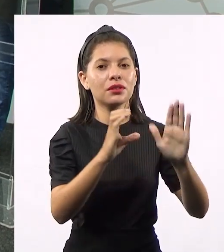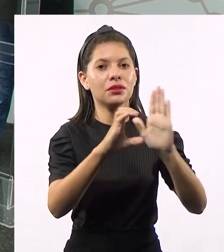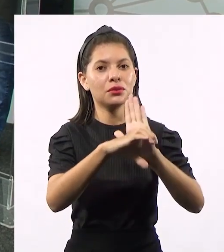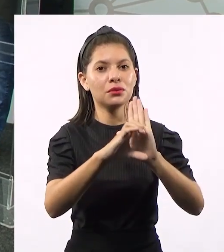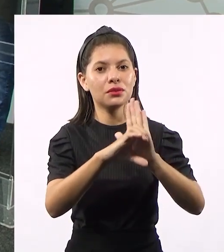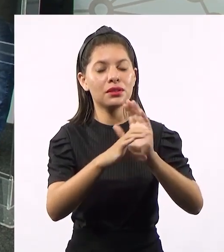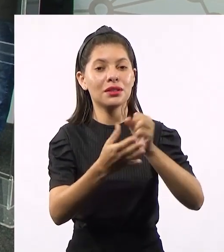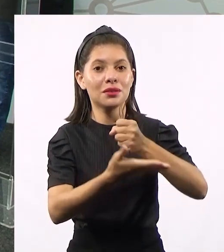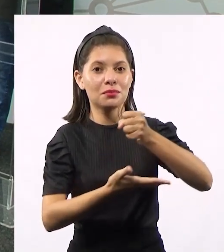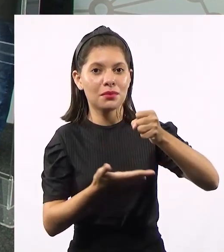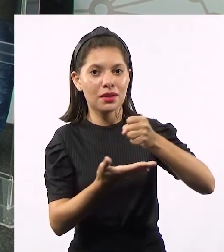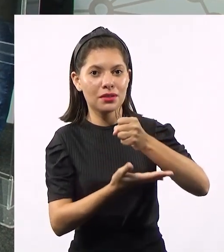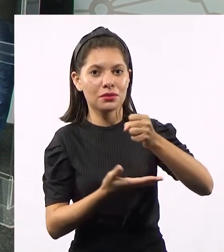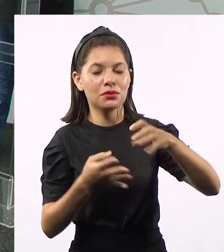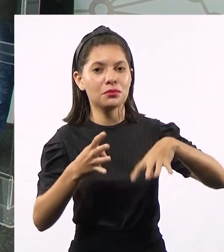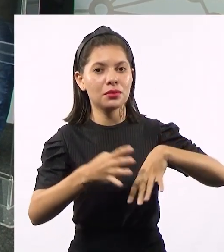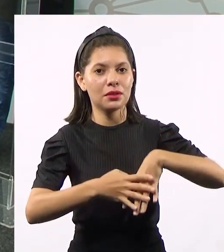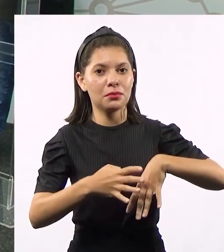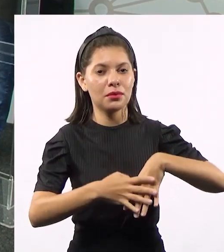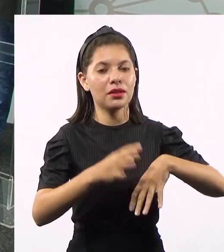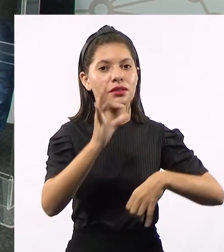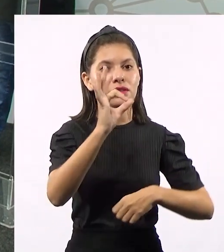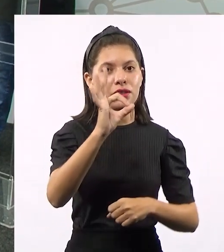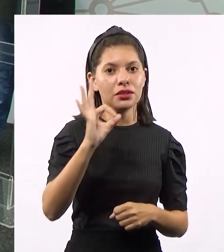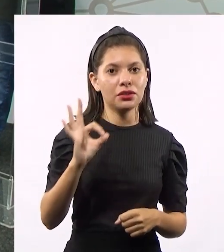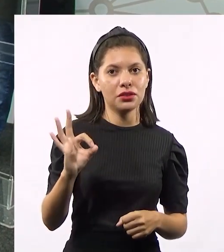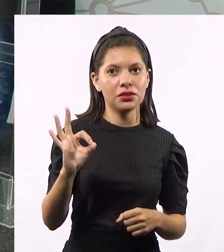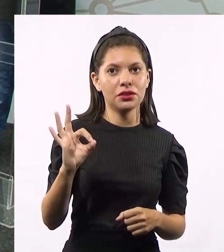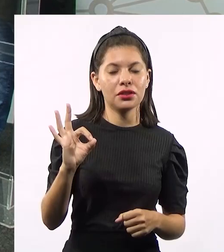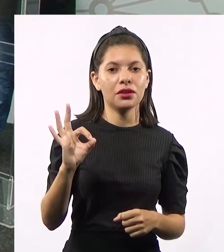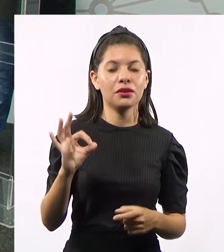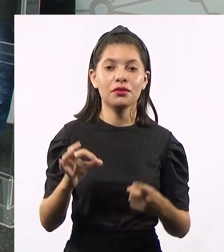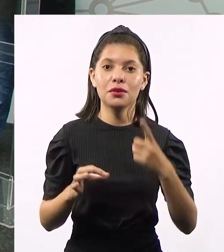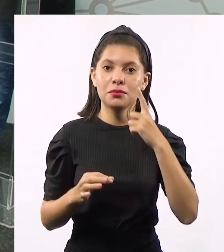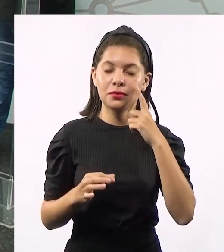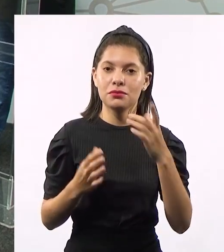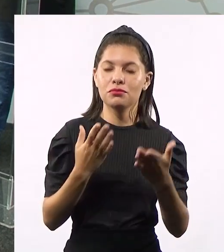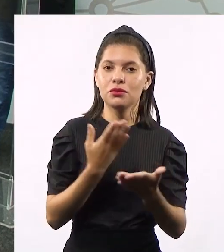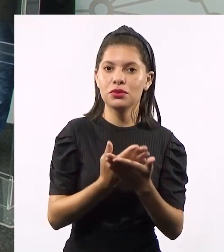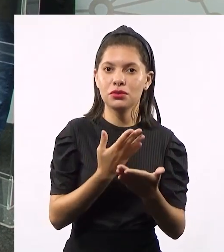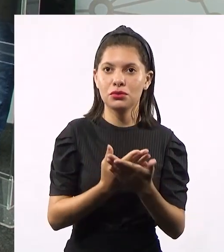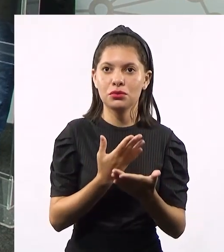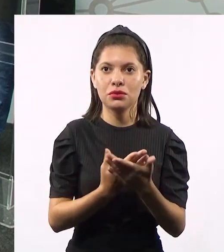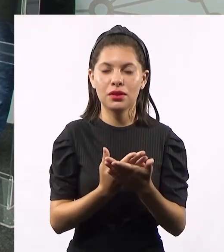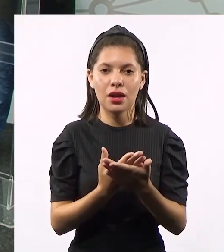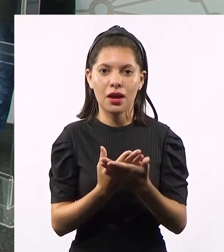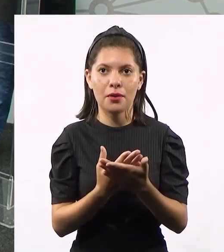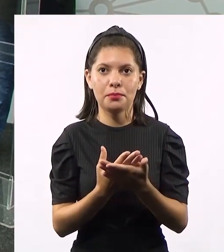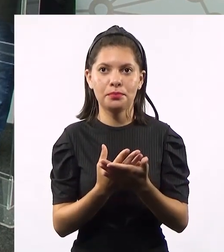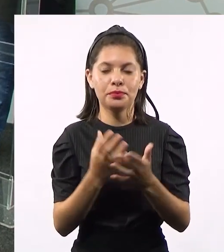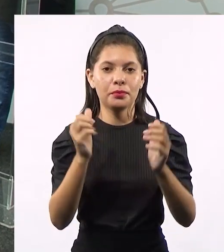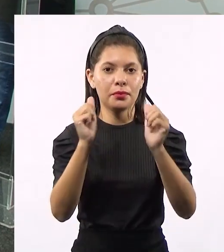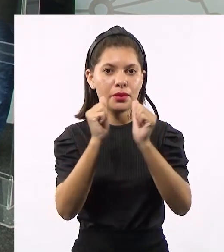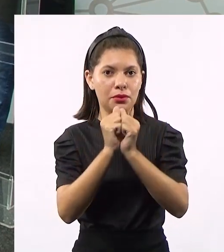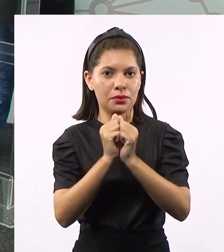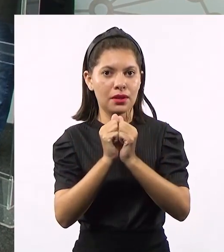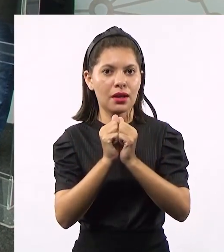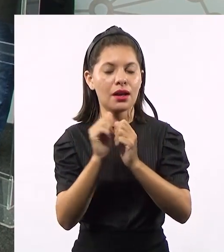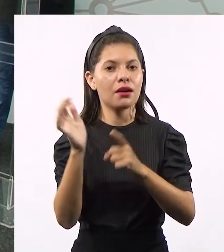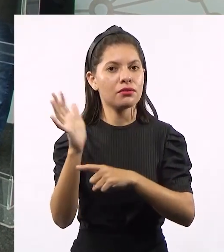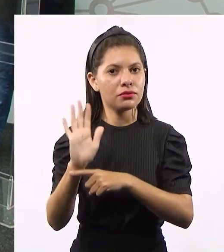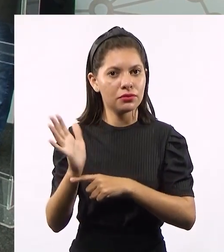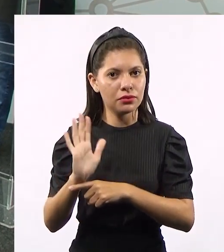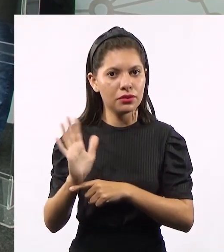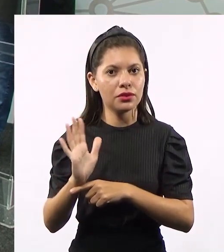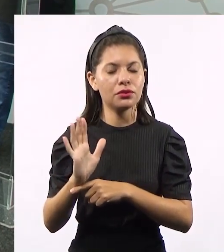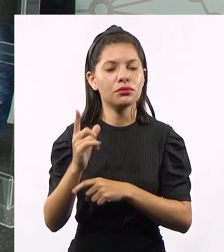a gente vai ver o tratamento desses dados, a gente vai ver lá as ferramentas de medida de posição e dispersão. Então, como complemento, assistam